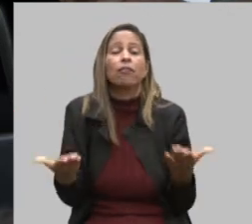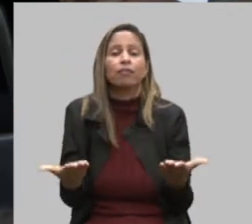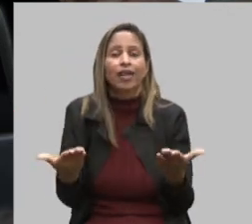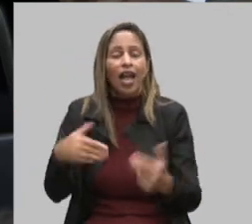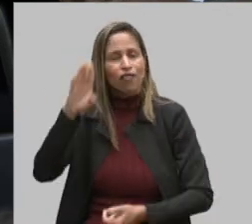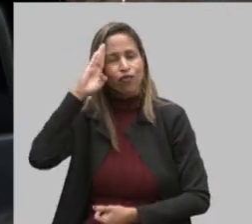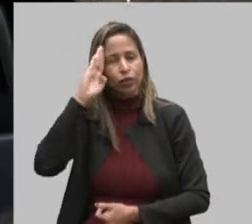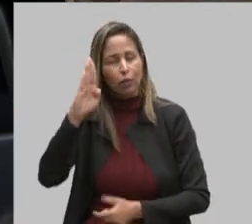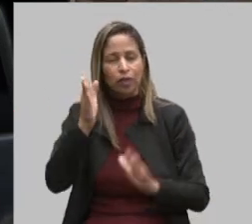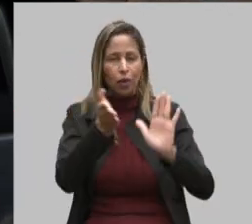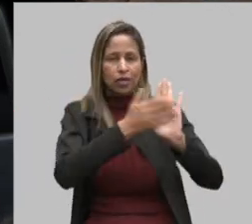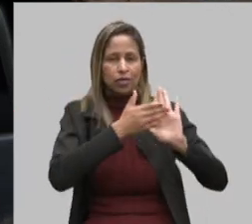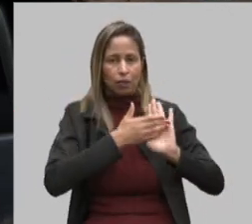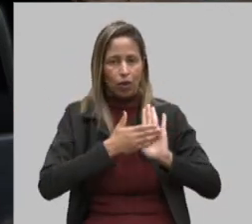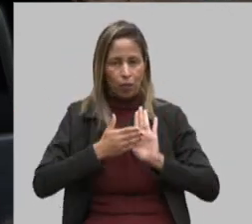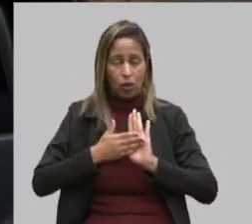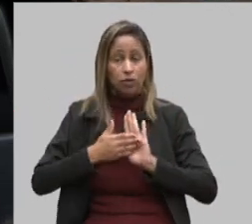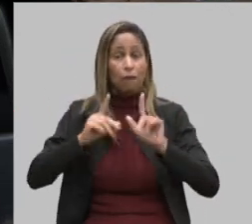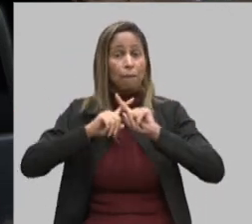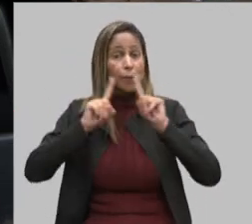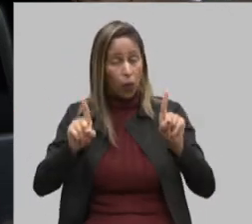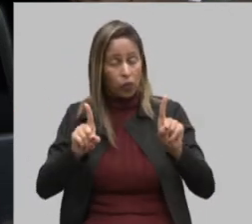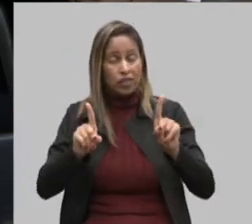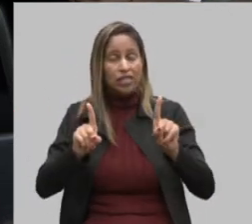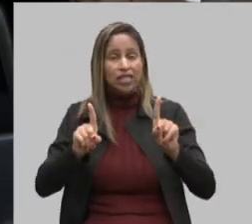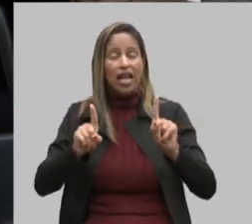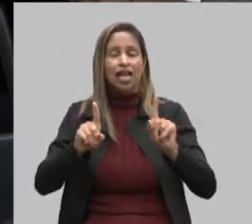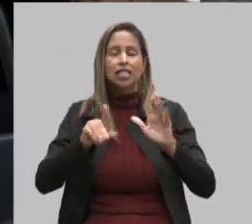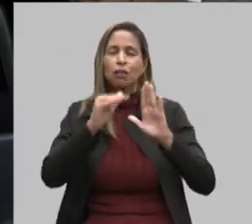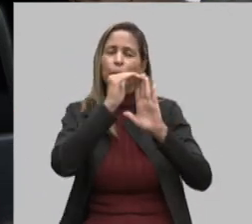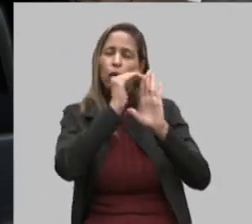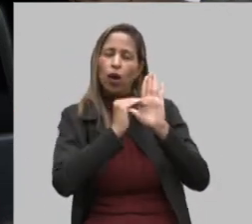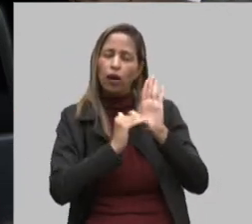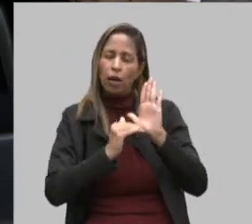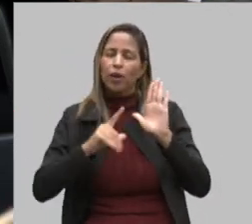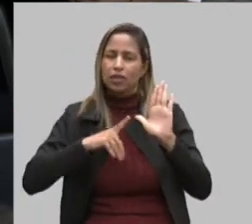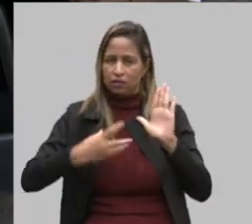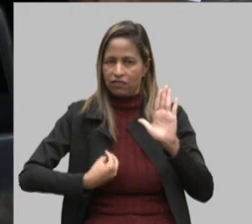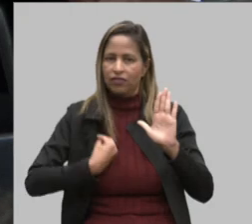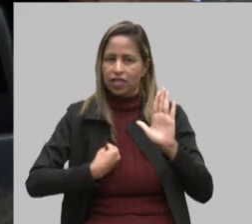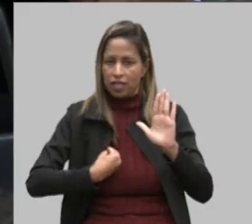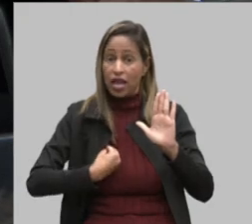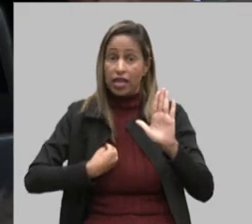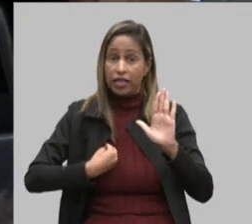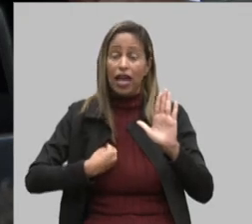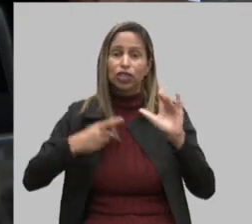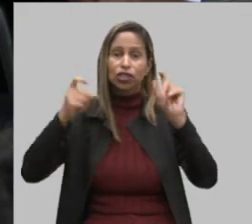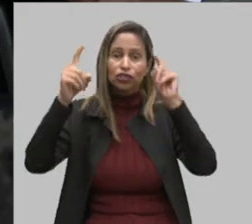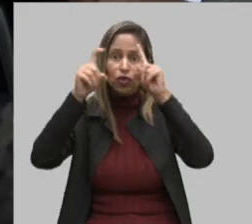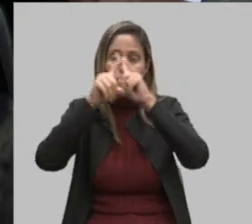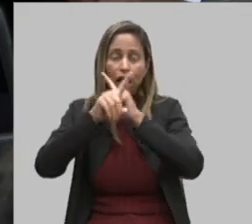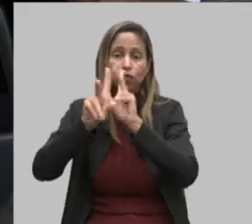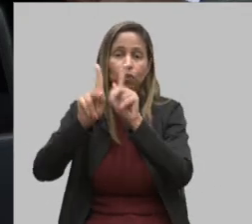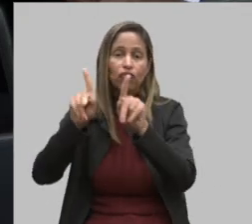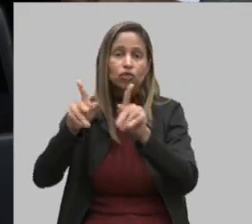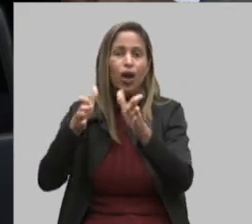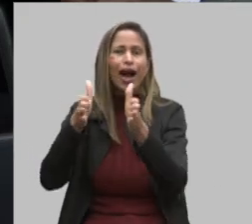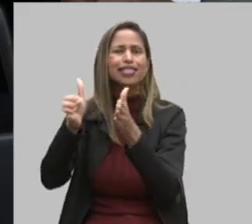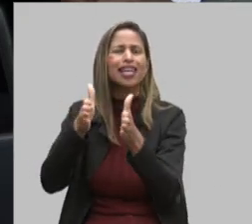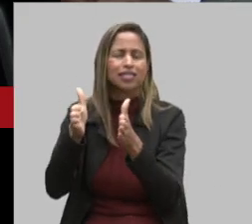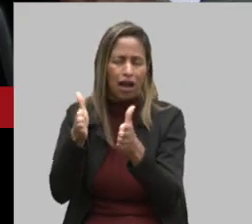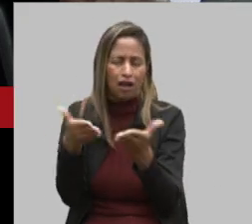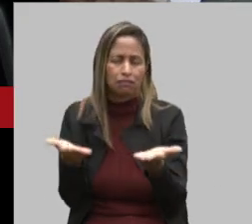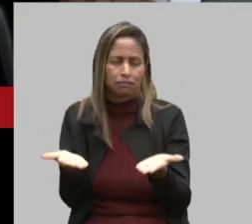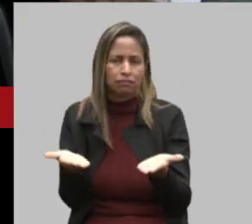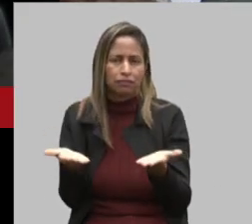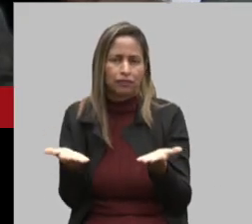essa proposta pois esses programas existem e são de extrema dificuldade para um professor acessar se